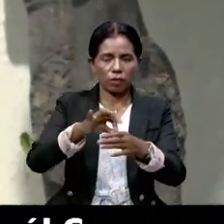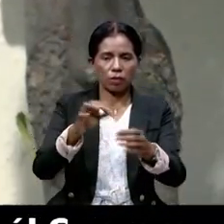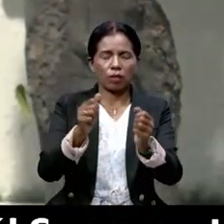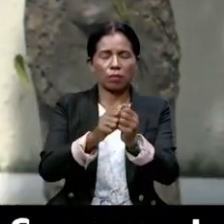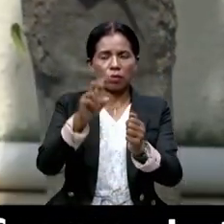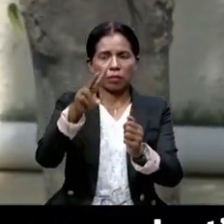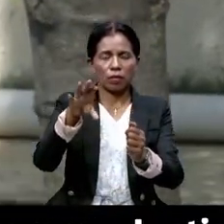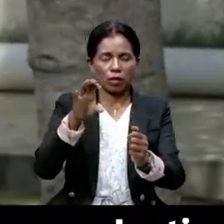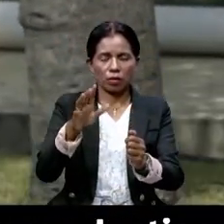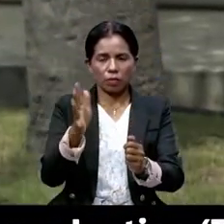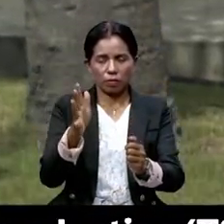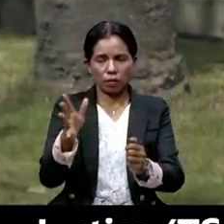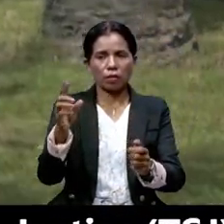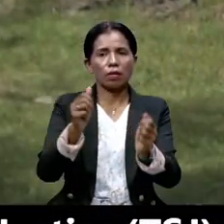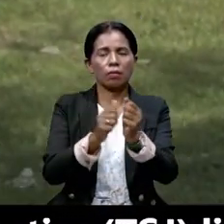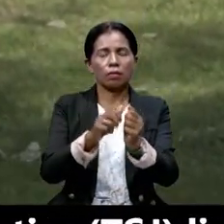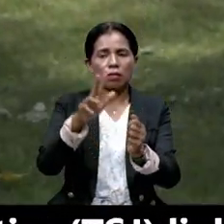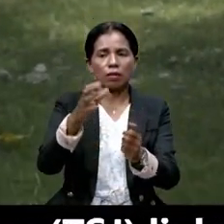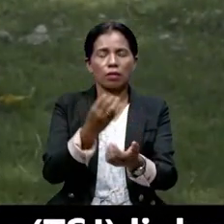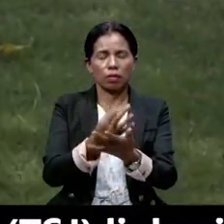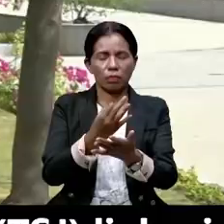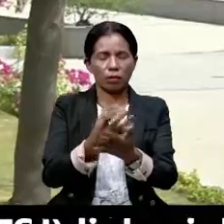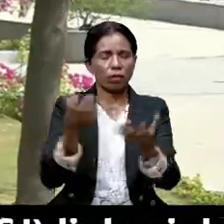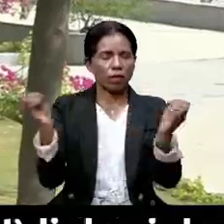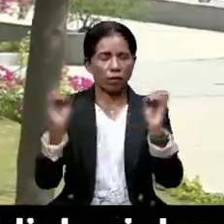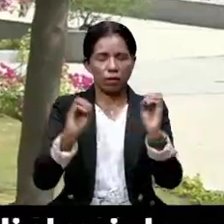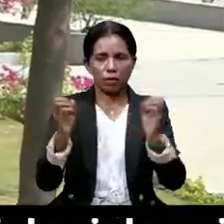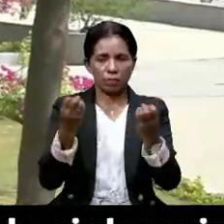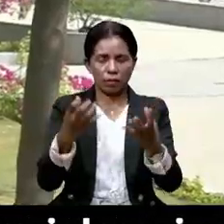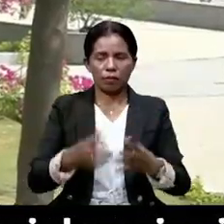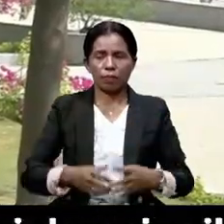lima nulu, to rihun atus tolu, tamba orsamentu la suficiente. Tito Silva, Ziemen.